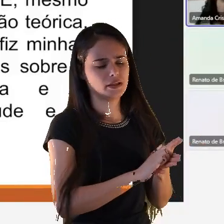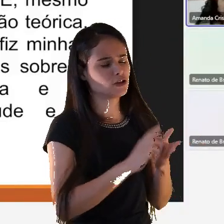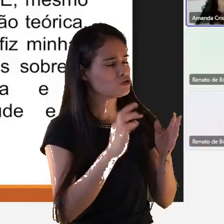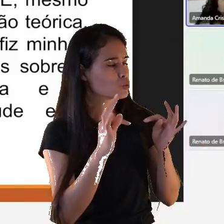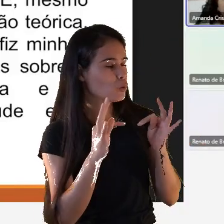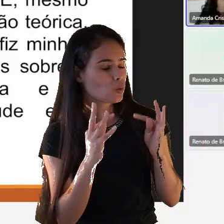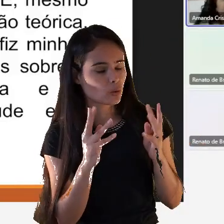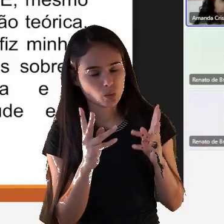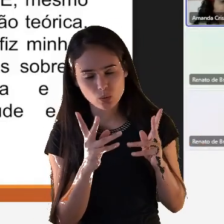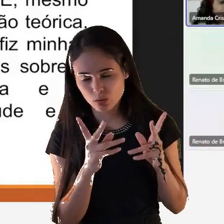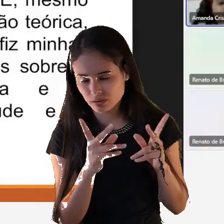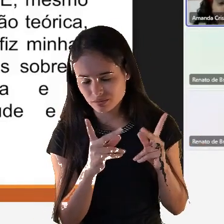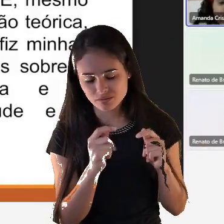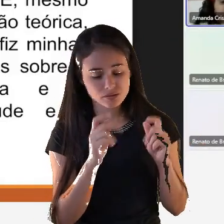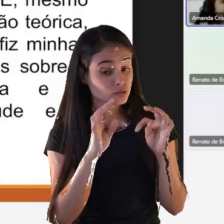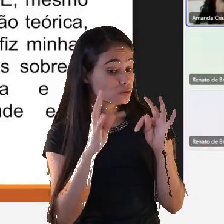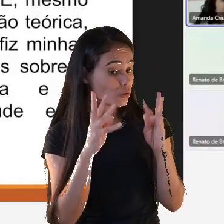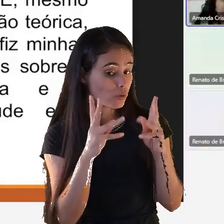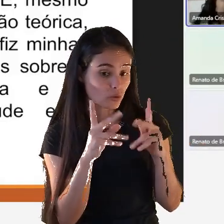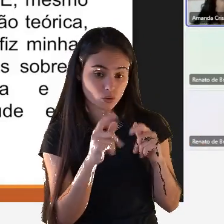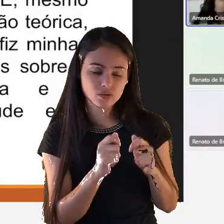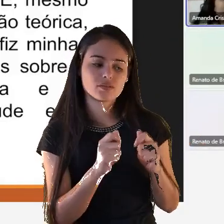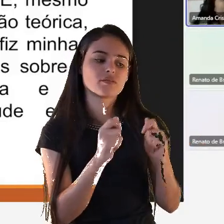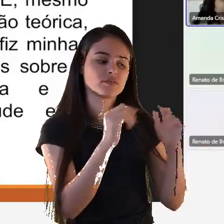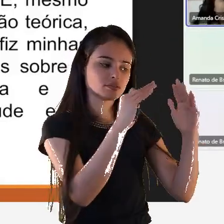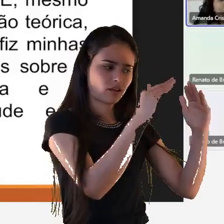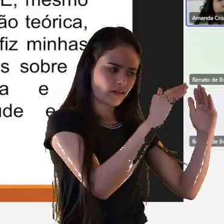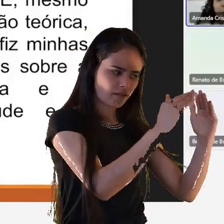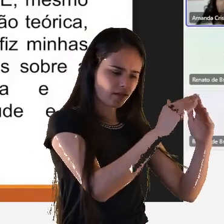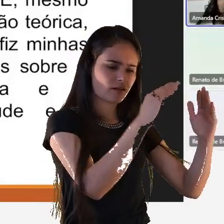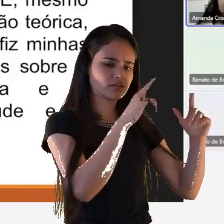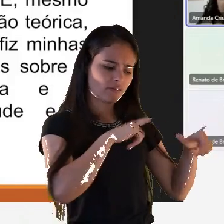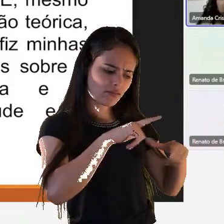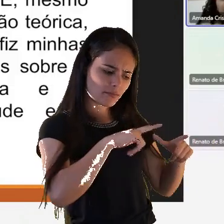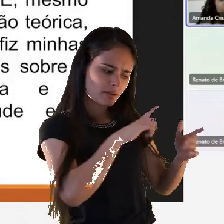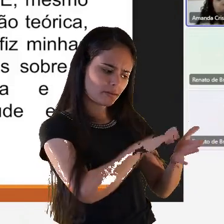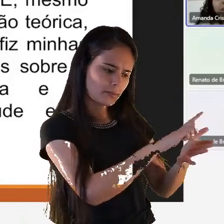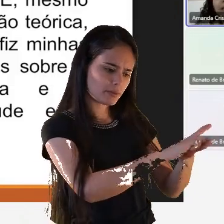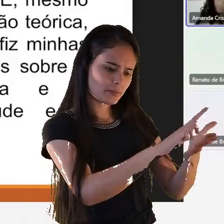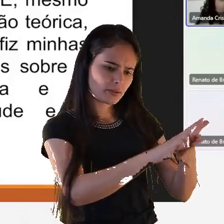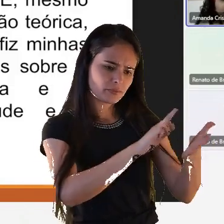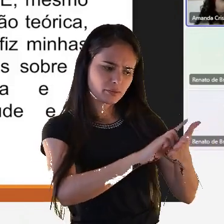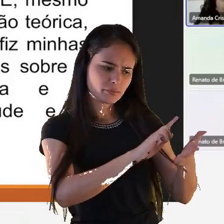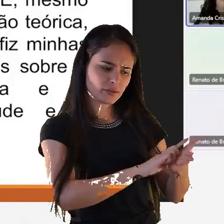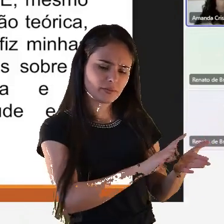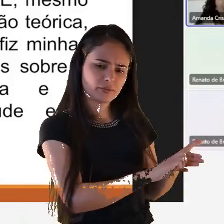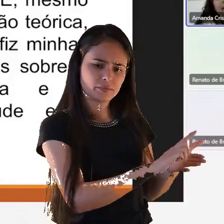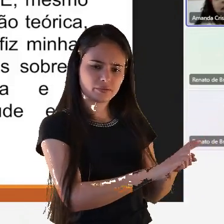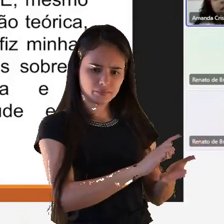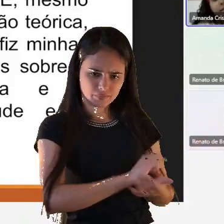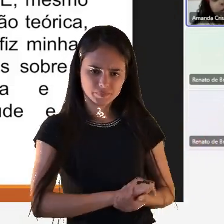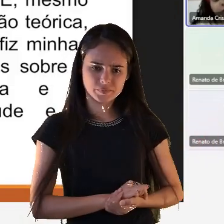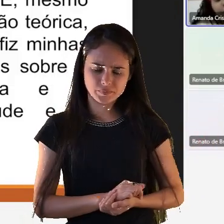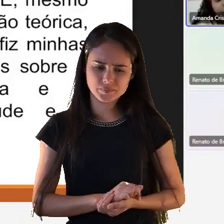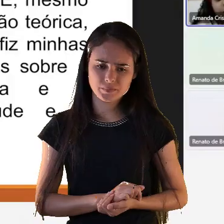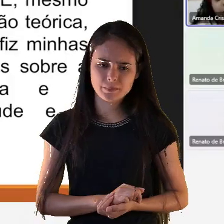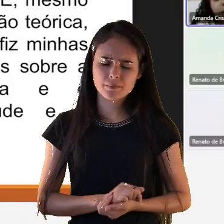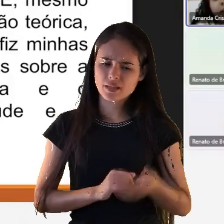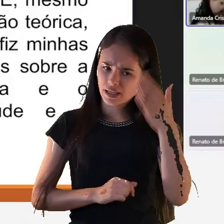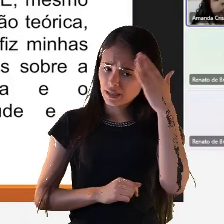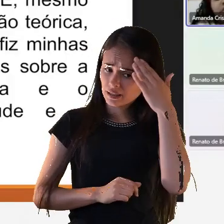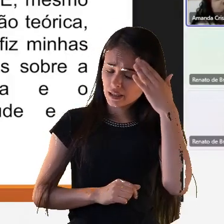nós fomos trabalhadoras domésticas também, né? Então eu sei muito bem o que é essa